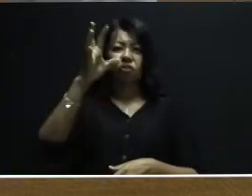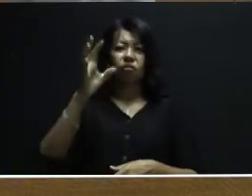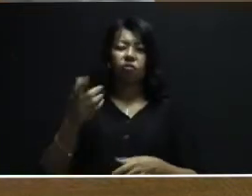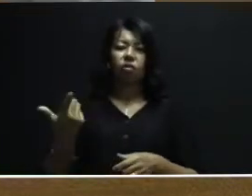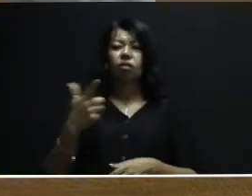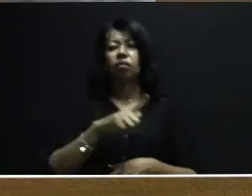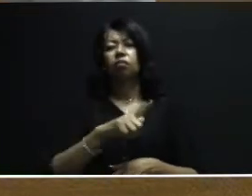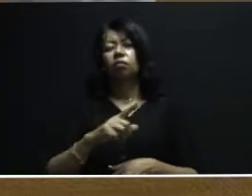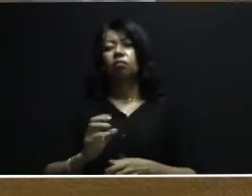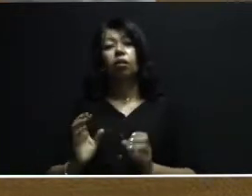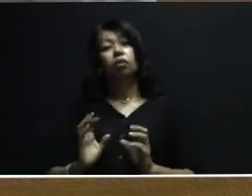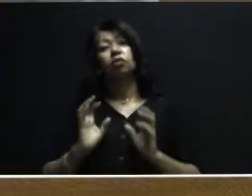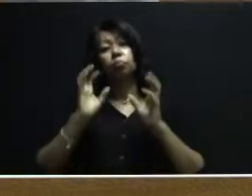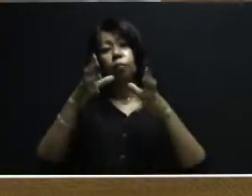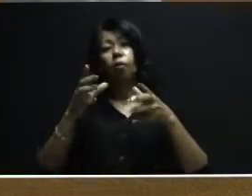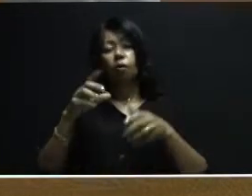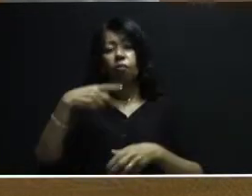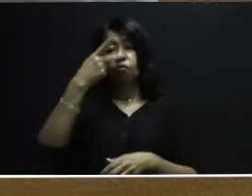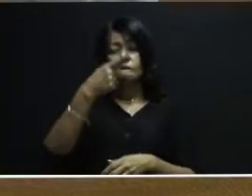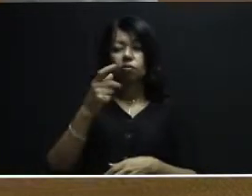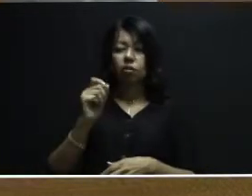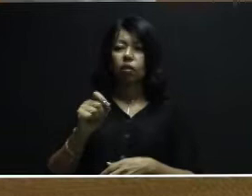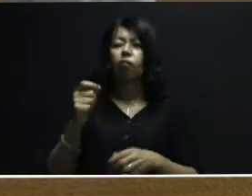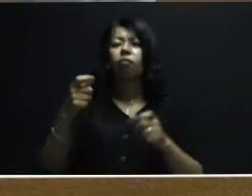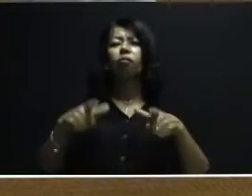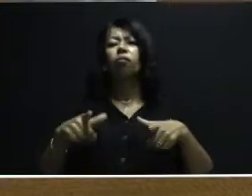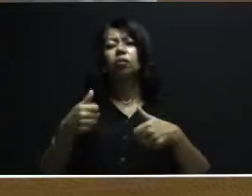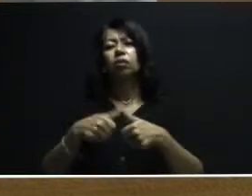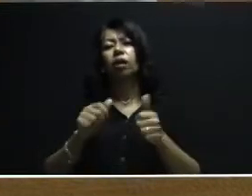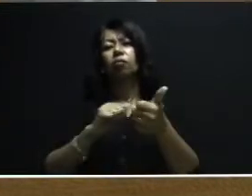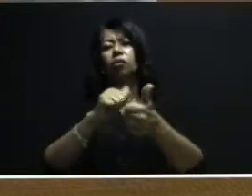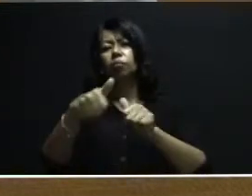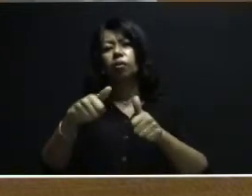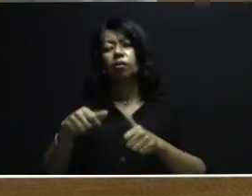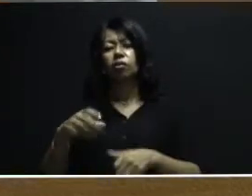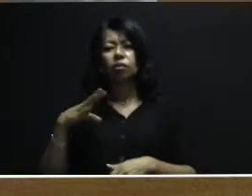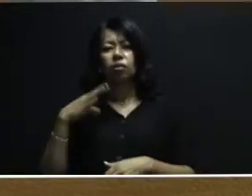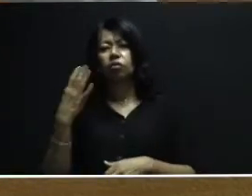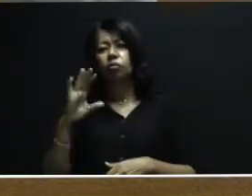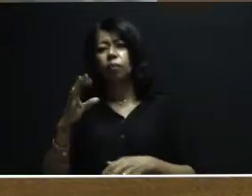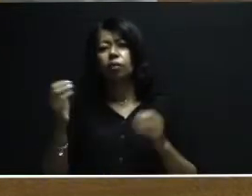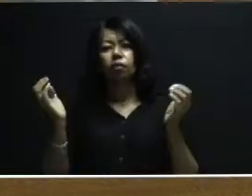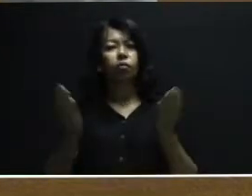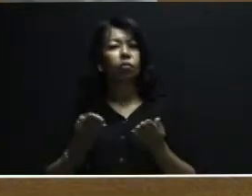de handebol. Eu pergunto para os senhores, aonde está o esporte de Cubatão hoje?